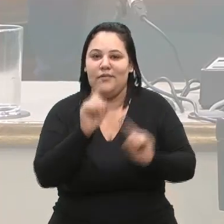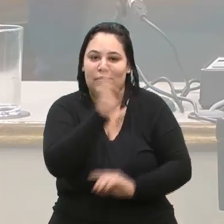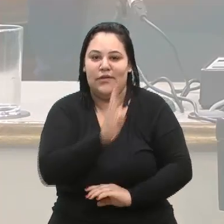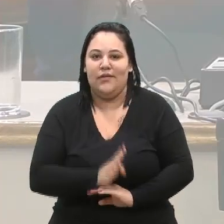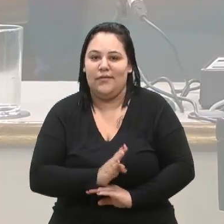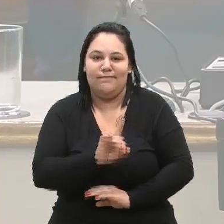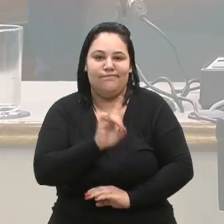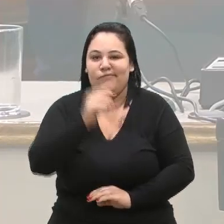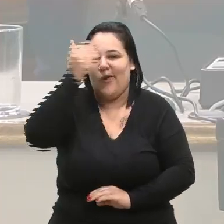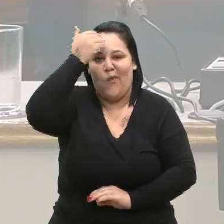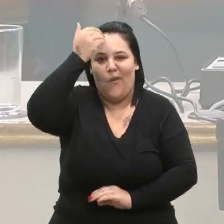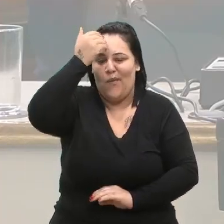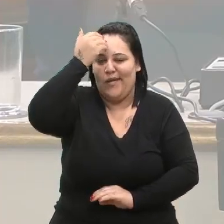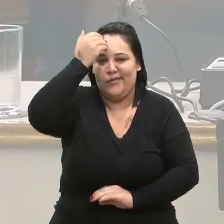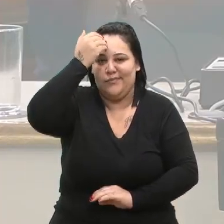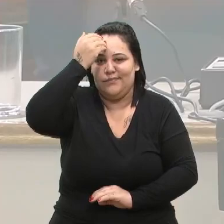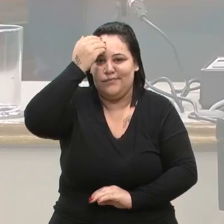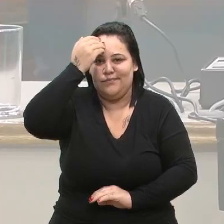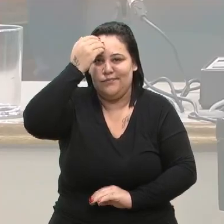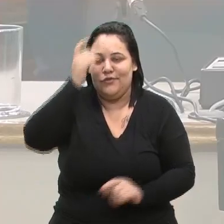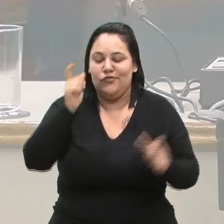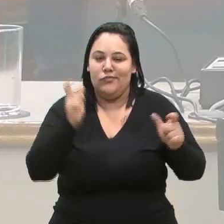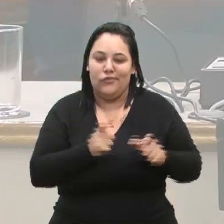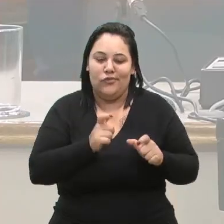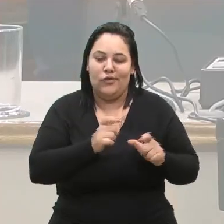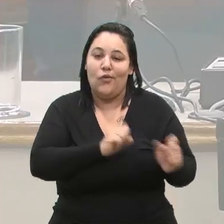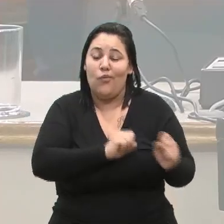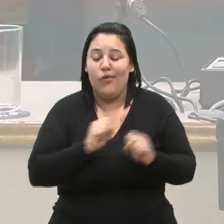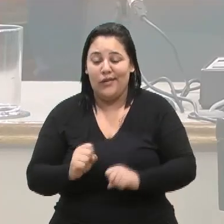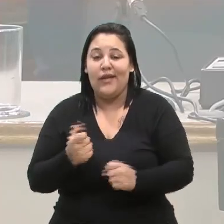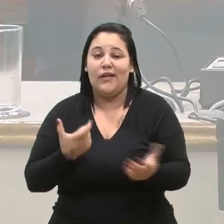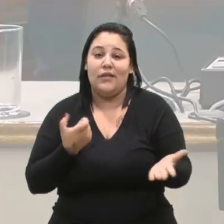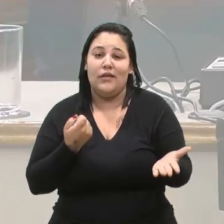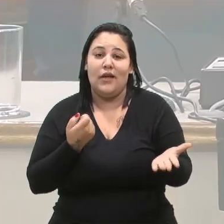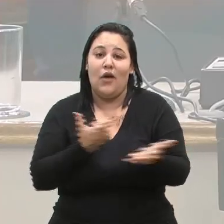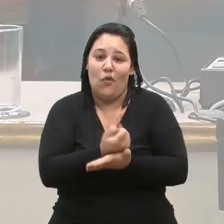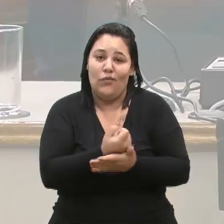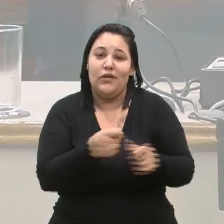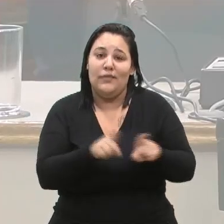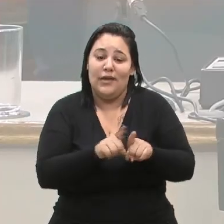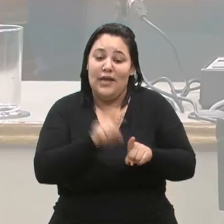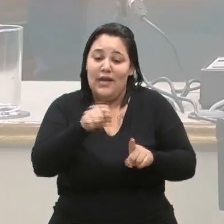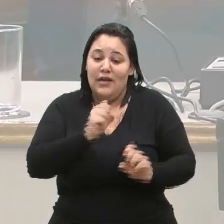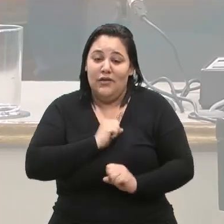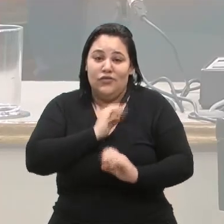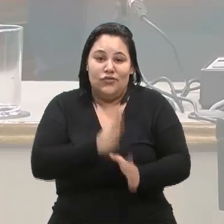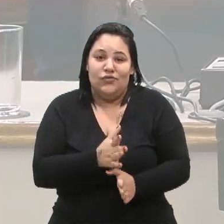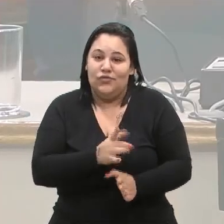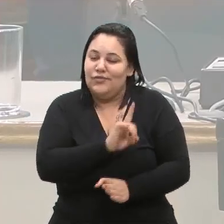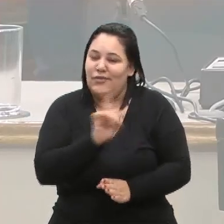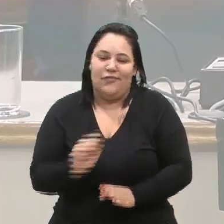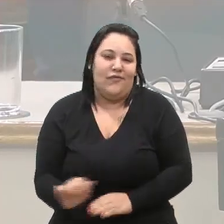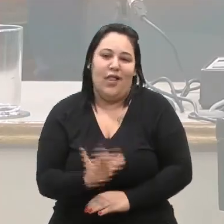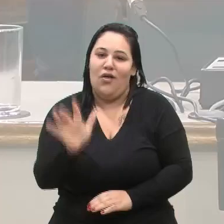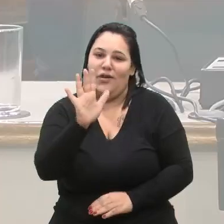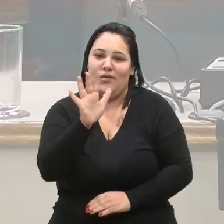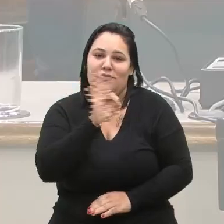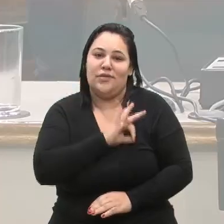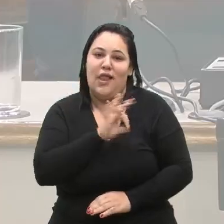mais a diminuição constante do poder de compra e esta medida é uma ação que desfavorece os ganhos do